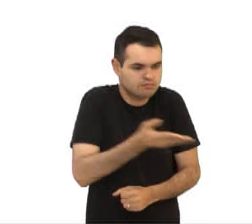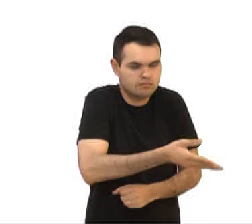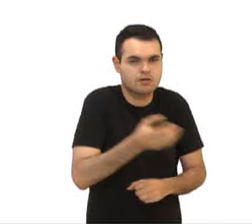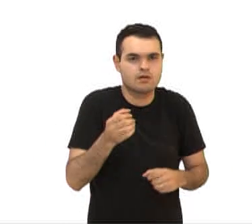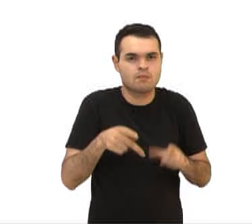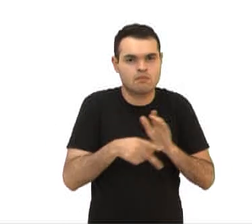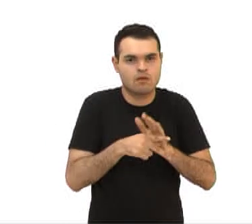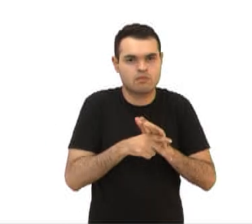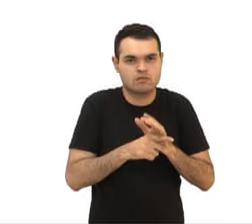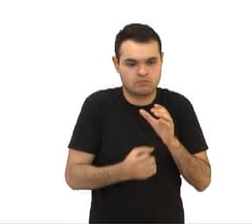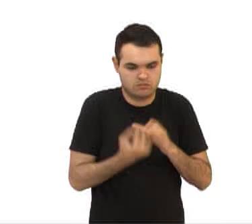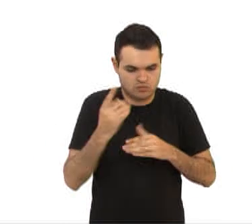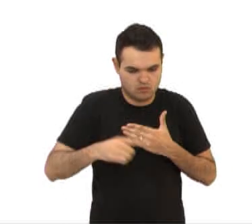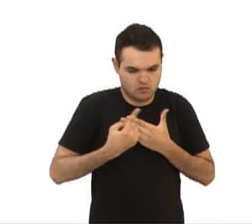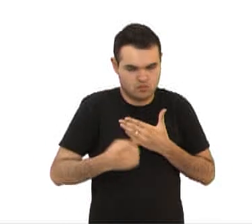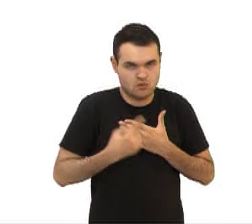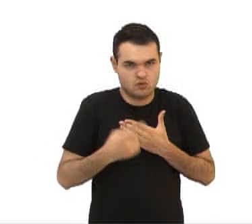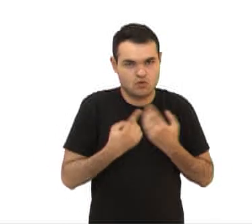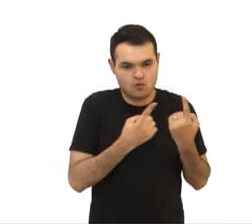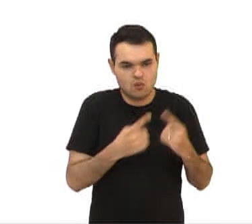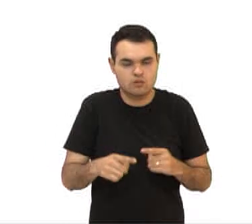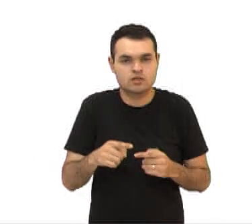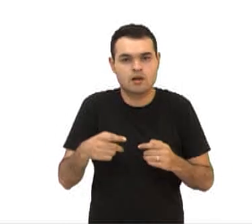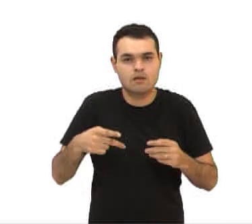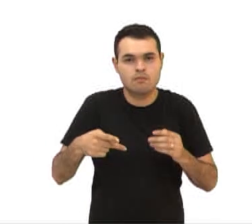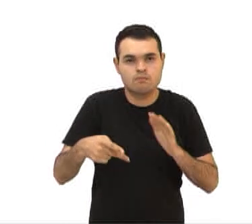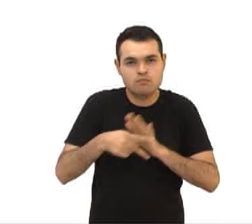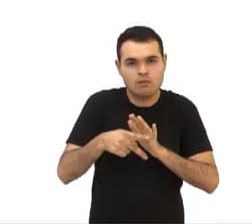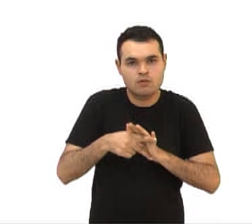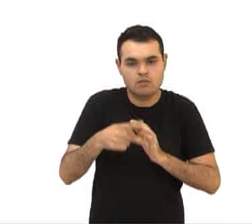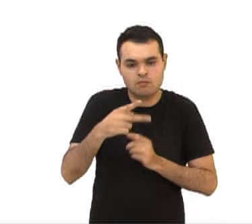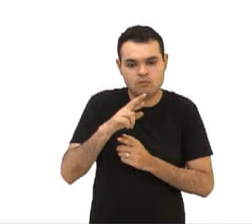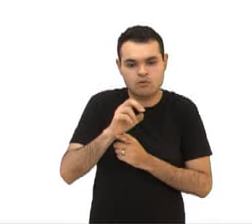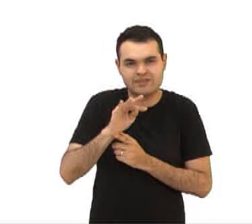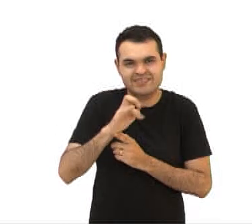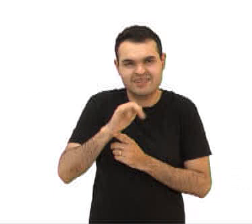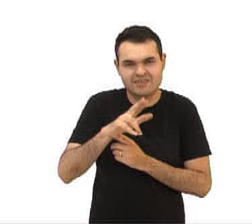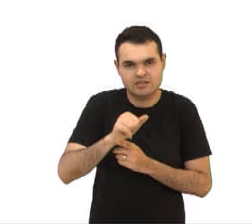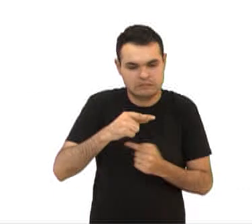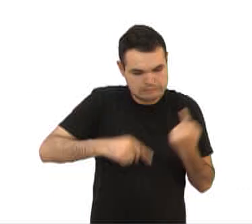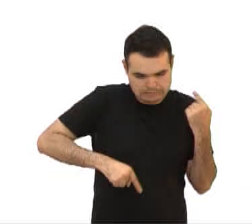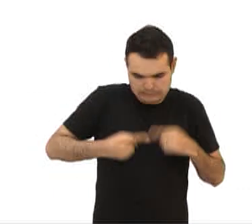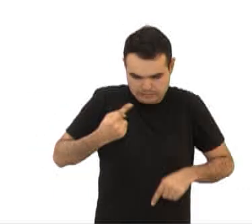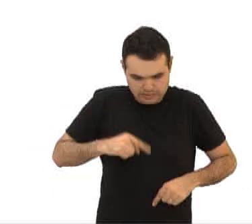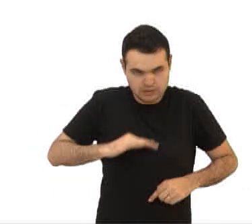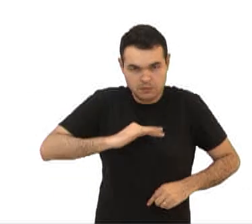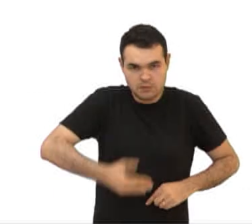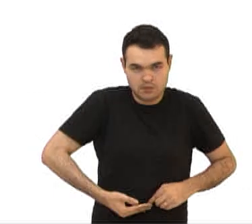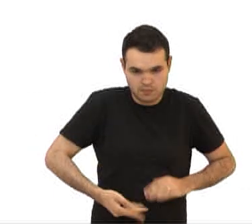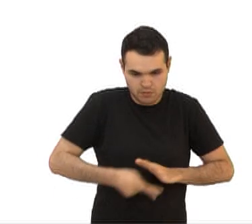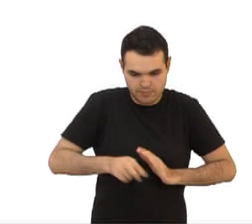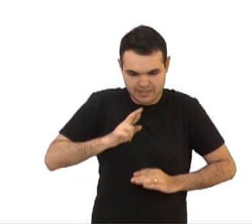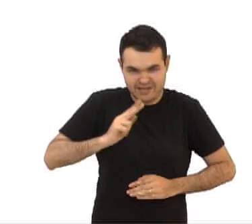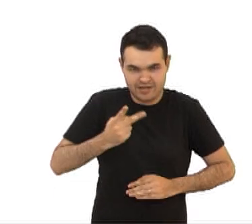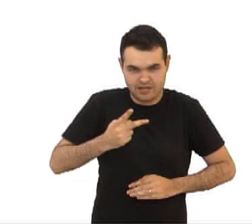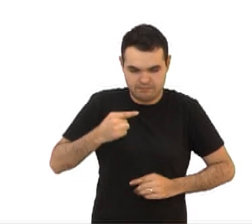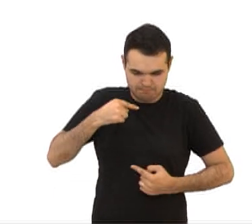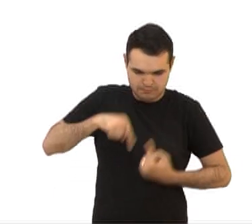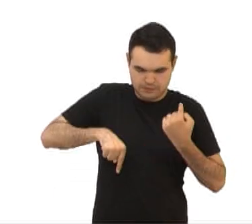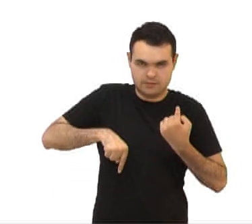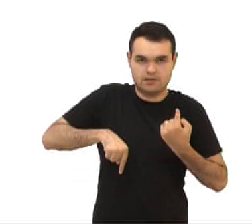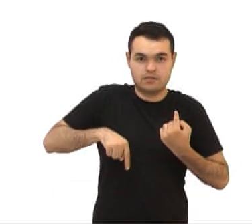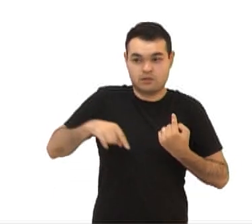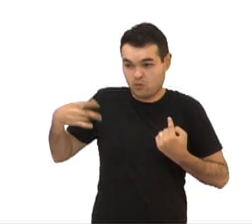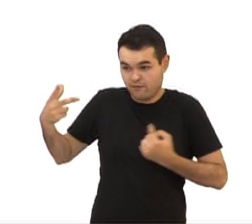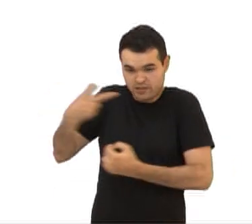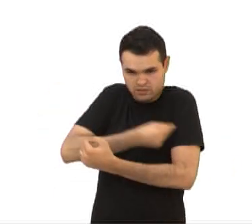seus próprios anticorpos contra uma proteína sanguínea, evitando a reação de incompatibilidade entre o fator RH da mãe e do filho.